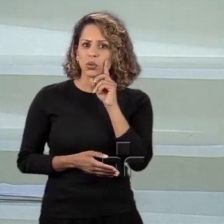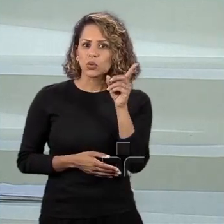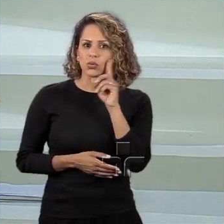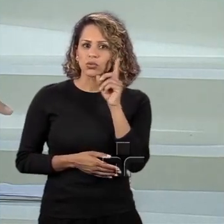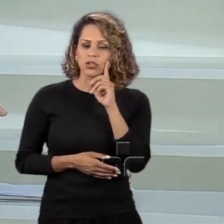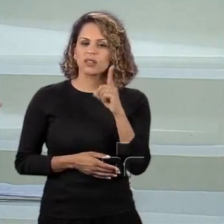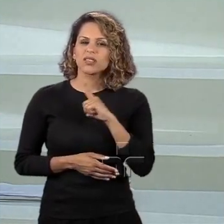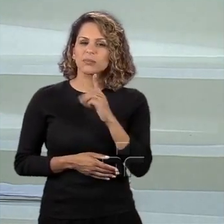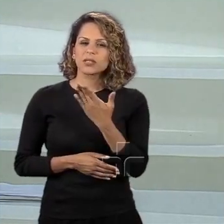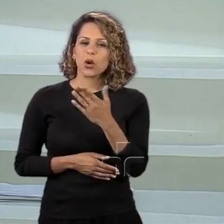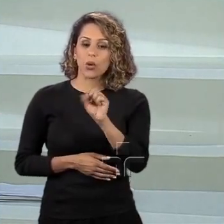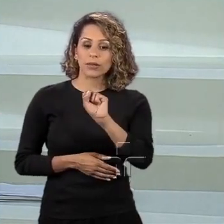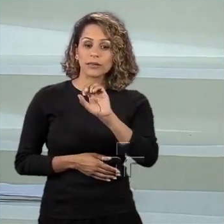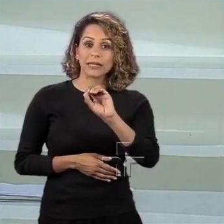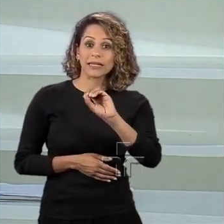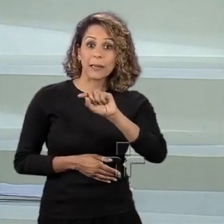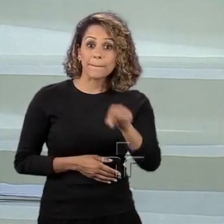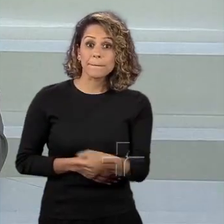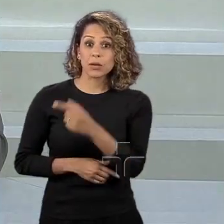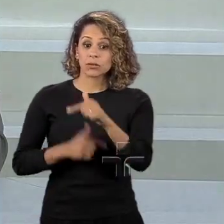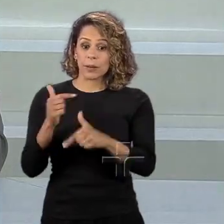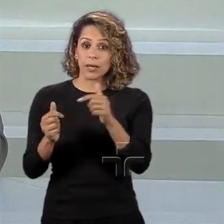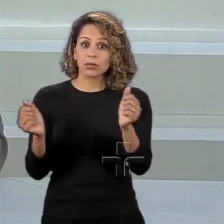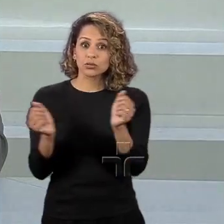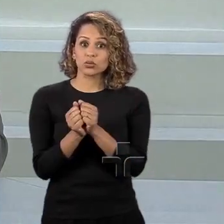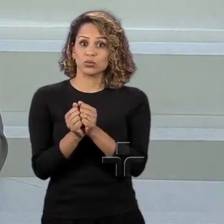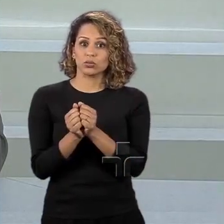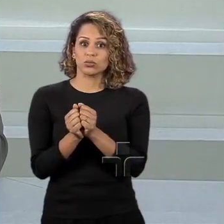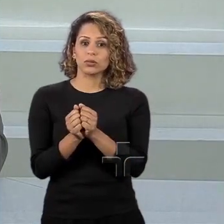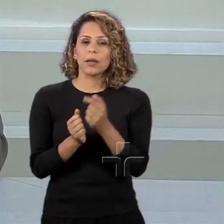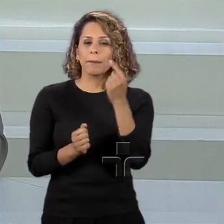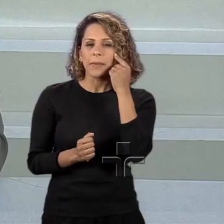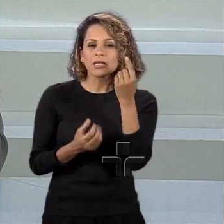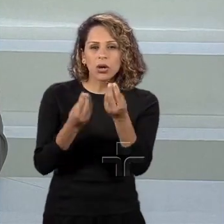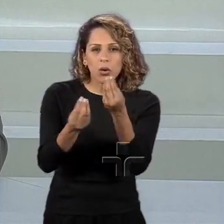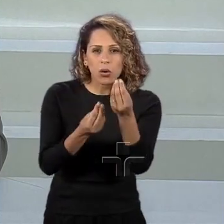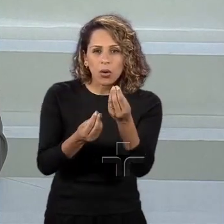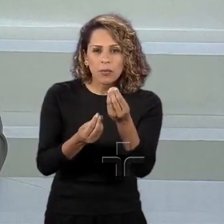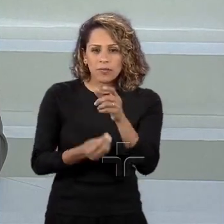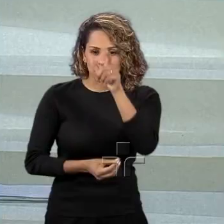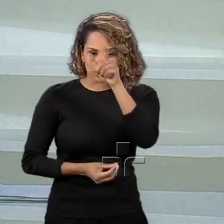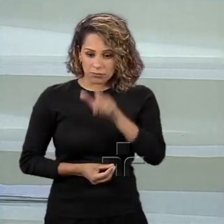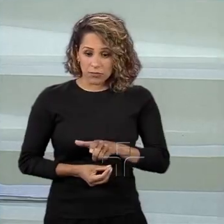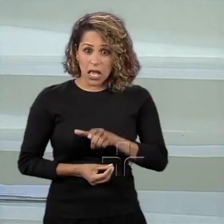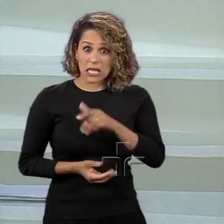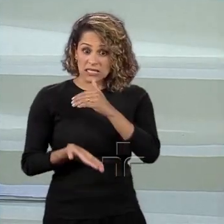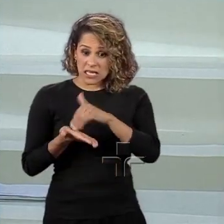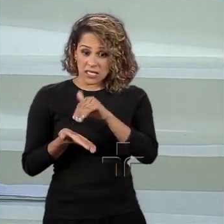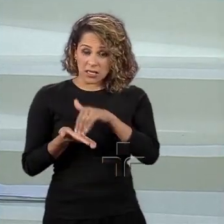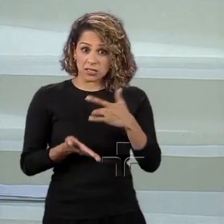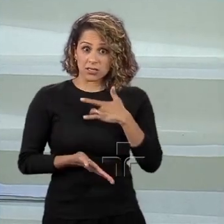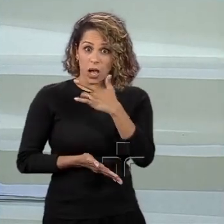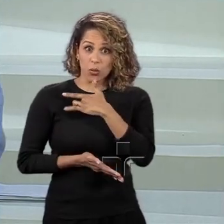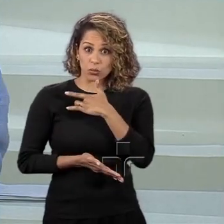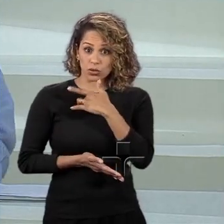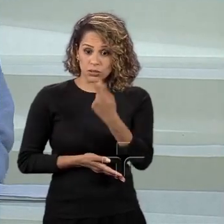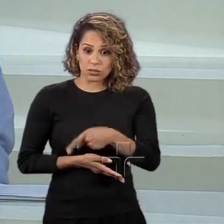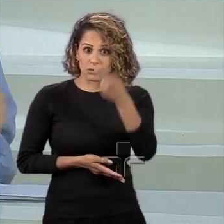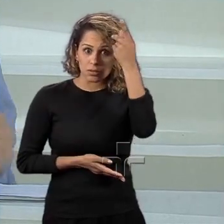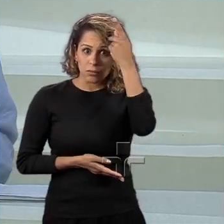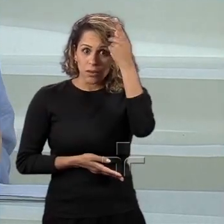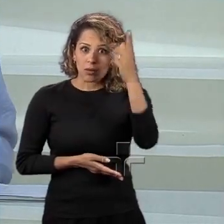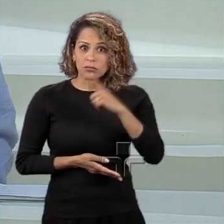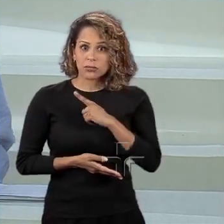conosco, 100 mil agora. Você imagina, Amélia, o que é você ser o secretário de saúde de uma cidade de São Paulo e assinar e ser responsável por 10,